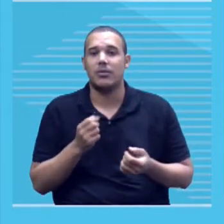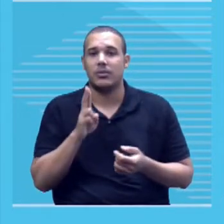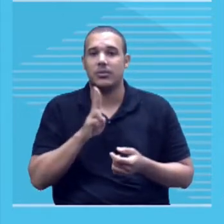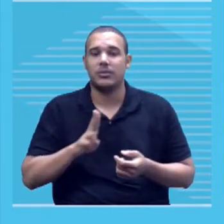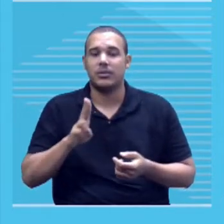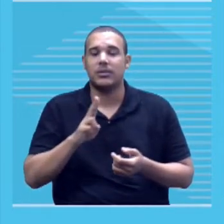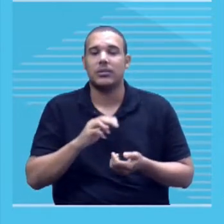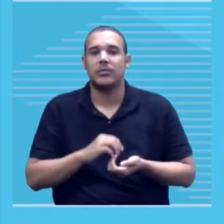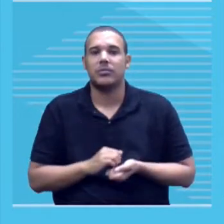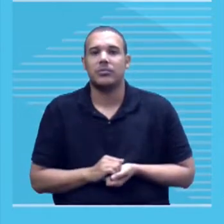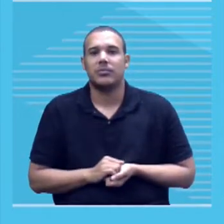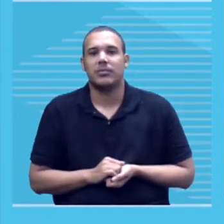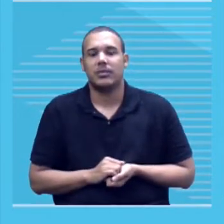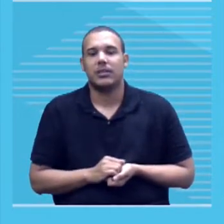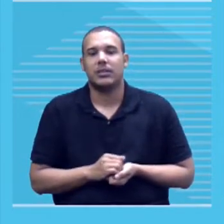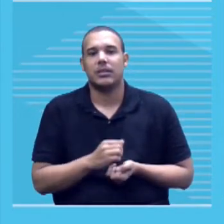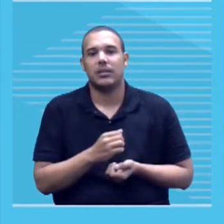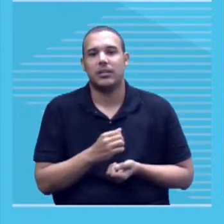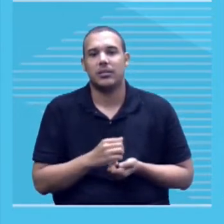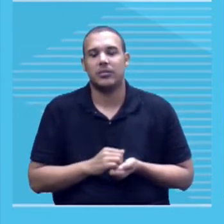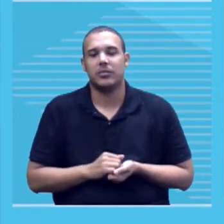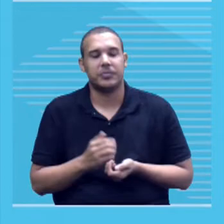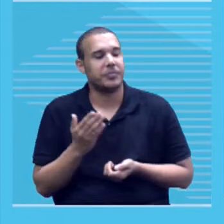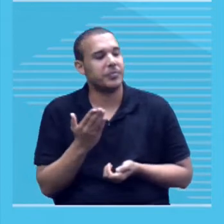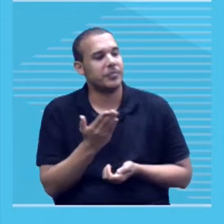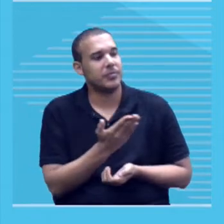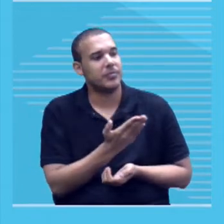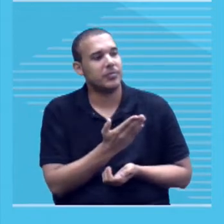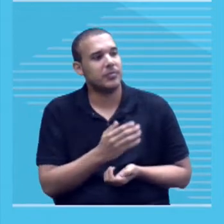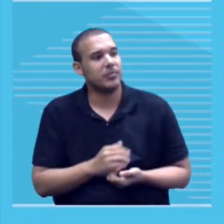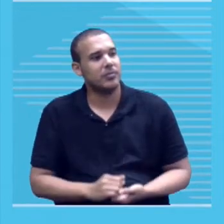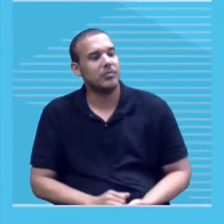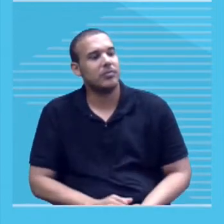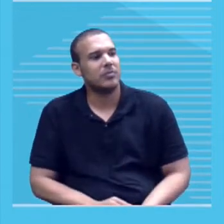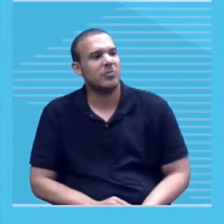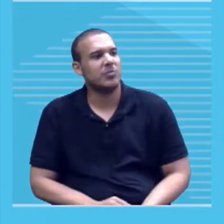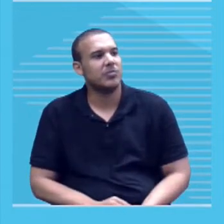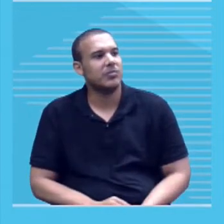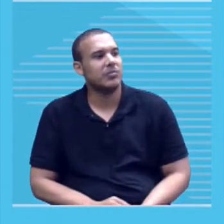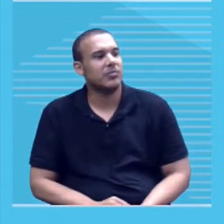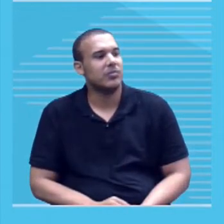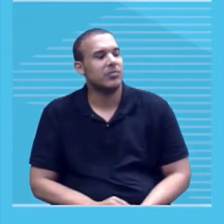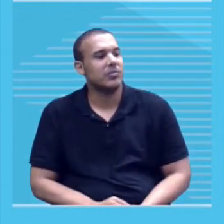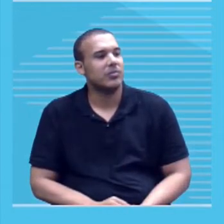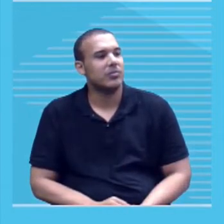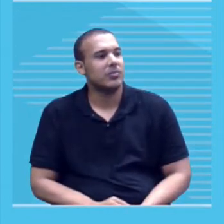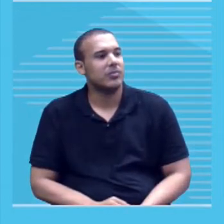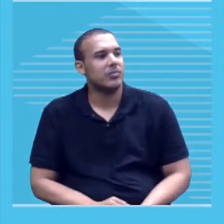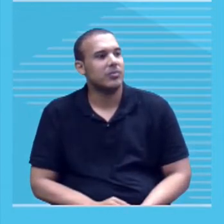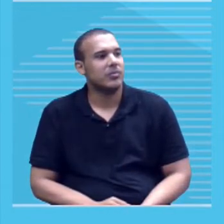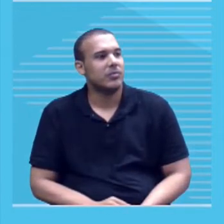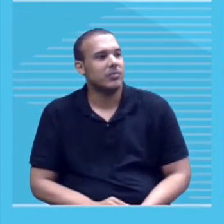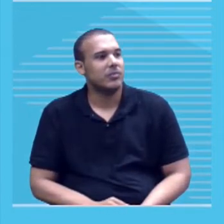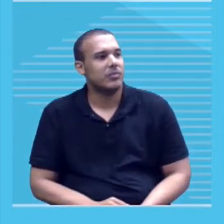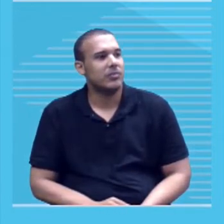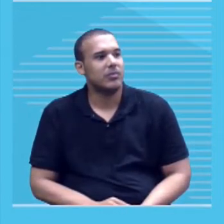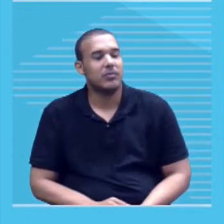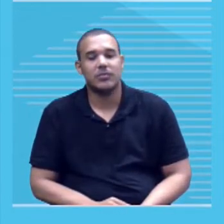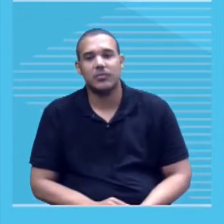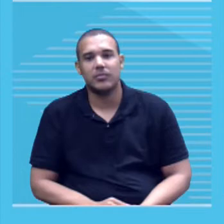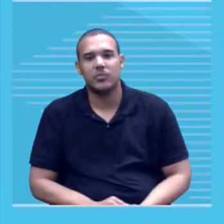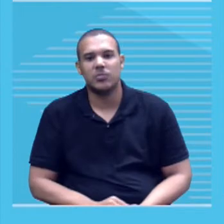agora. Então, ficaria 3 vezes 3 vezes 3 vezes 4.